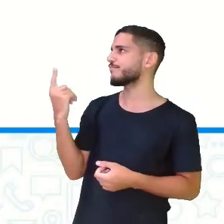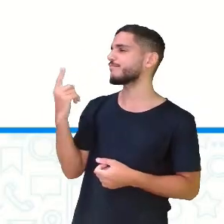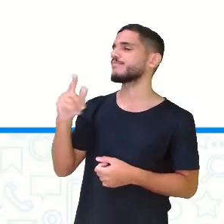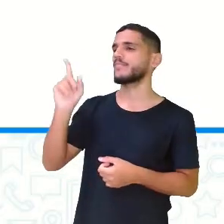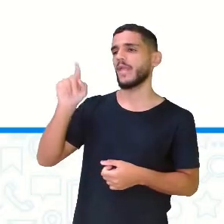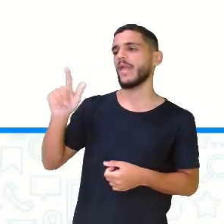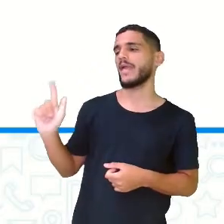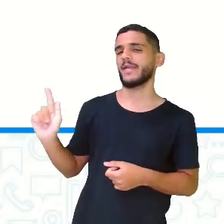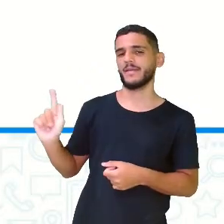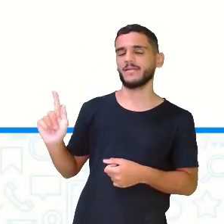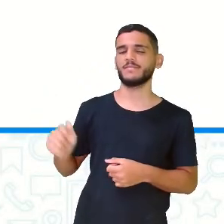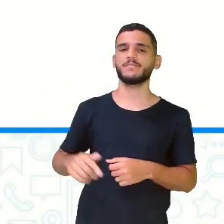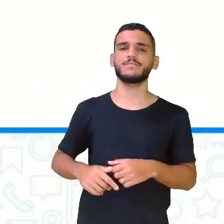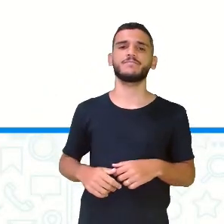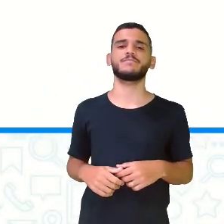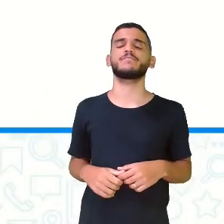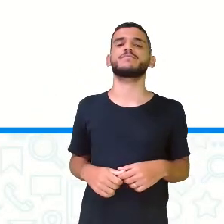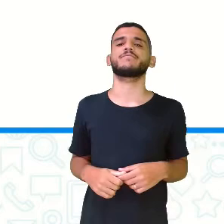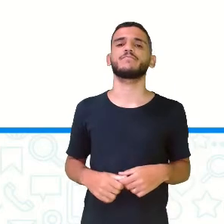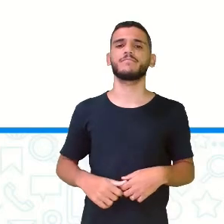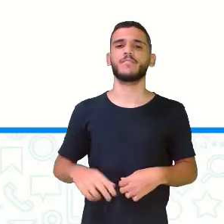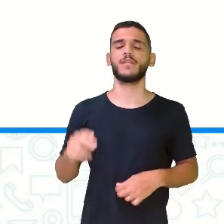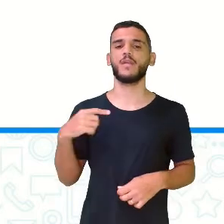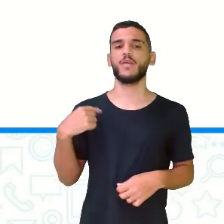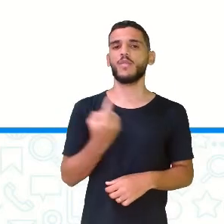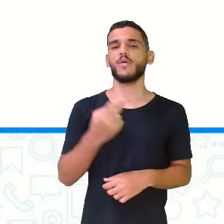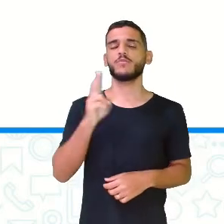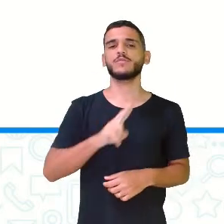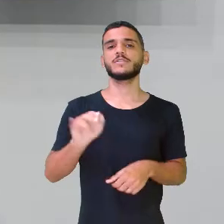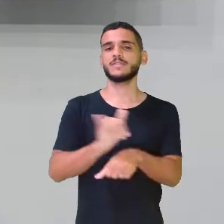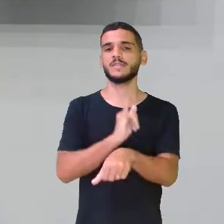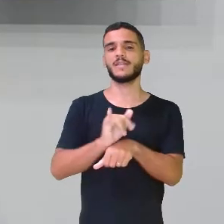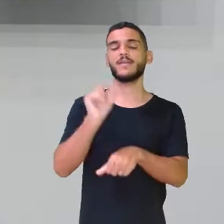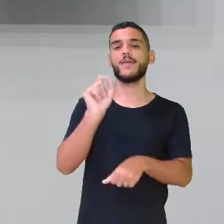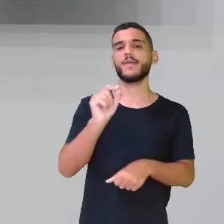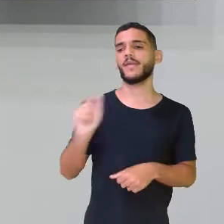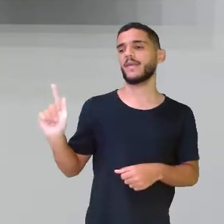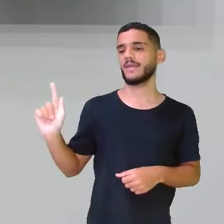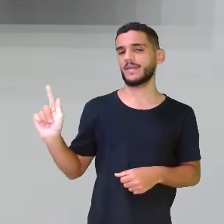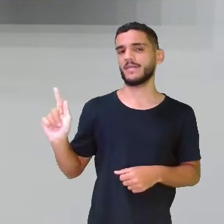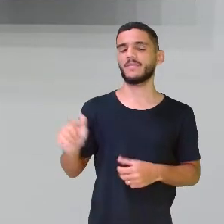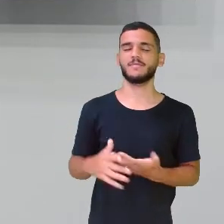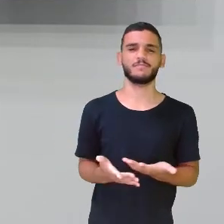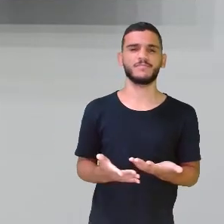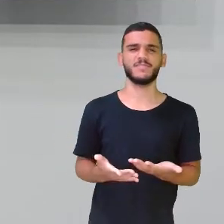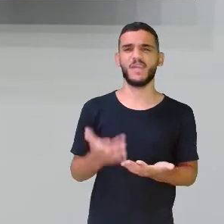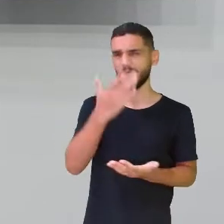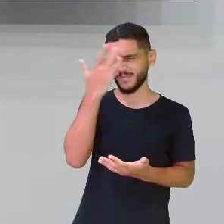assistindo essa aula agora. A gente vai medir em gramas. Alguém tem um celular de 1 quilograma?